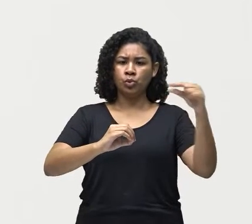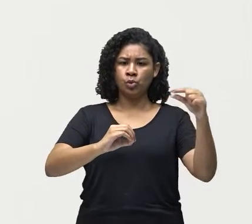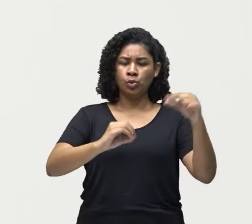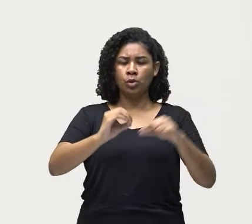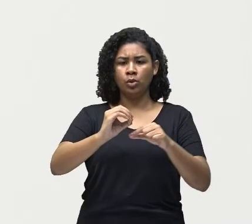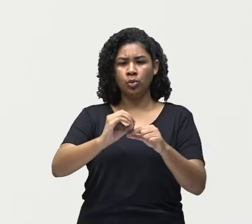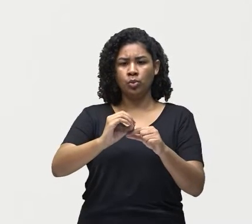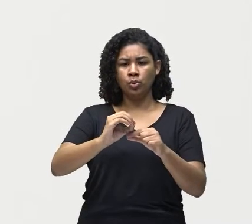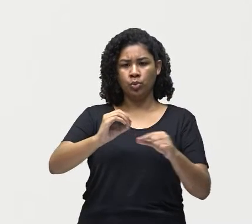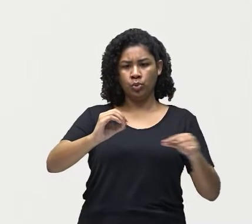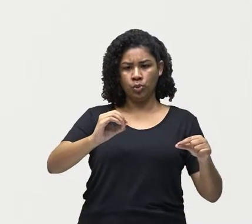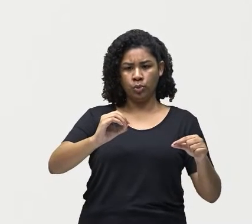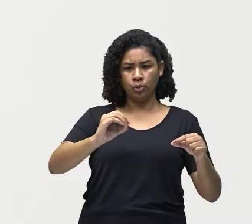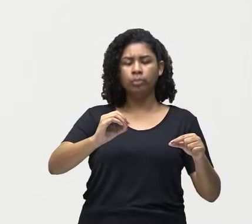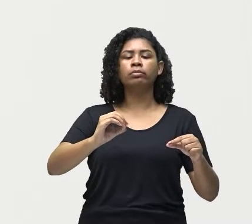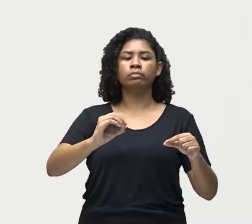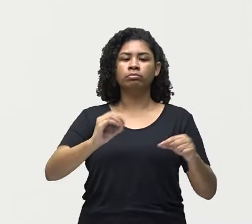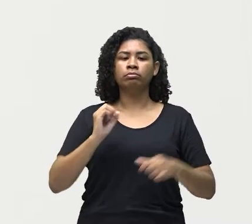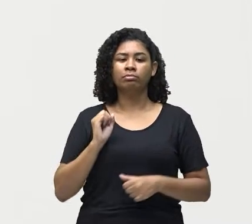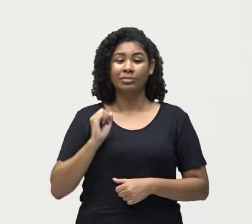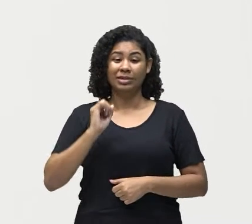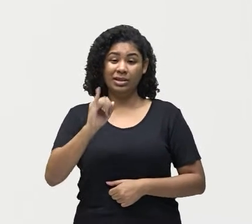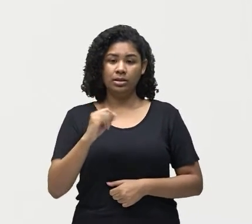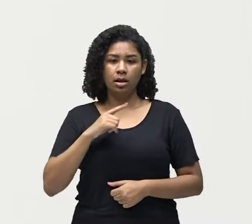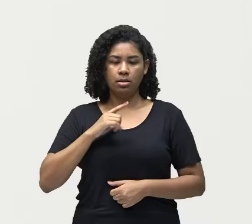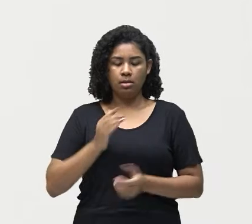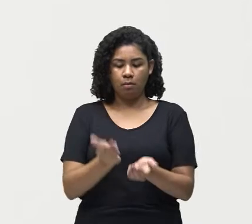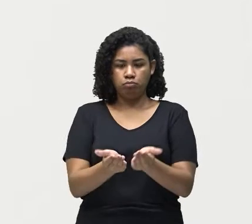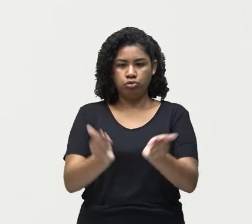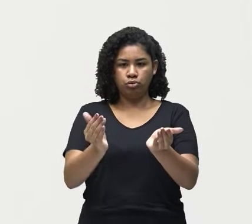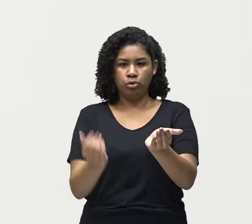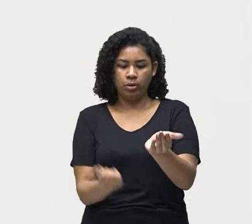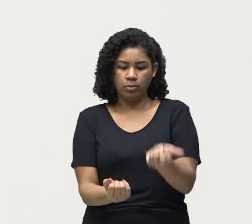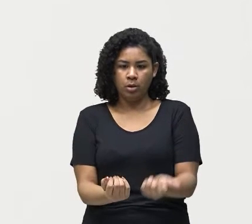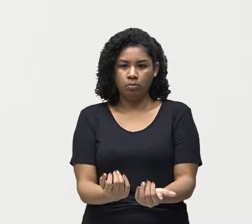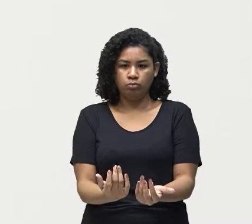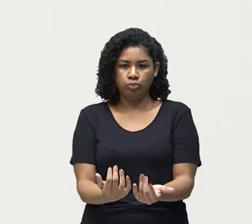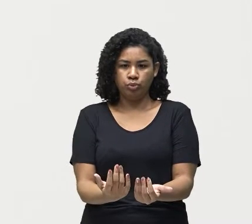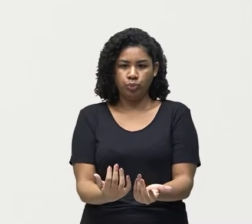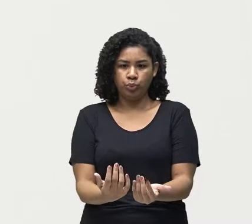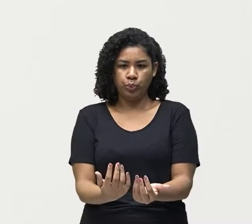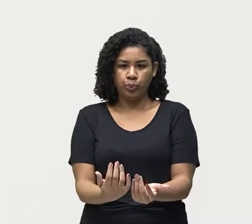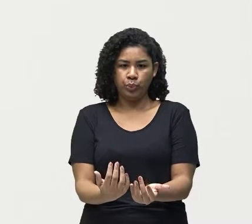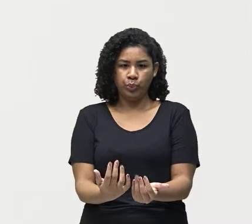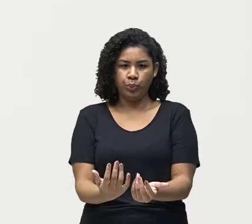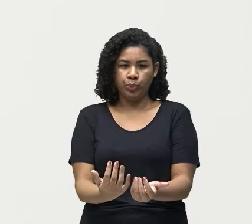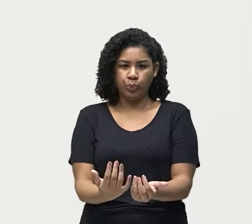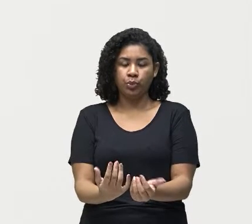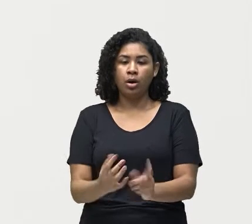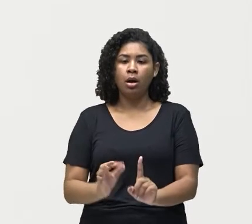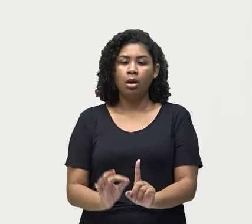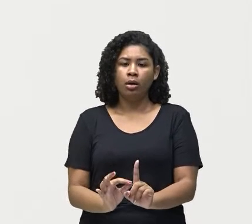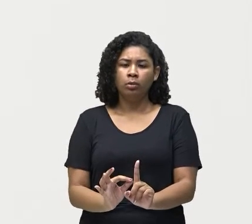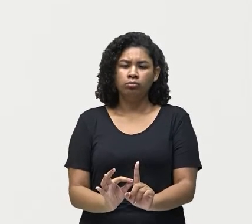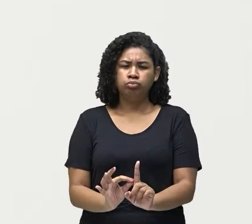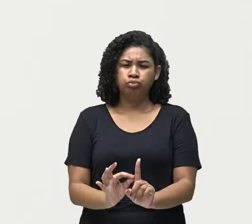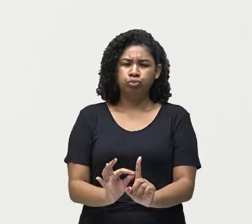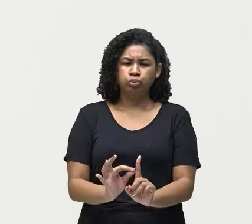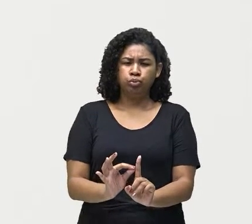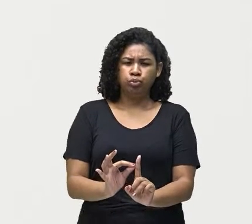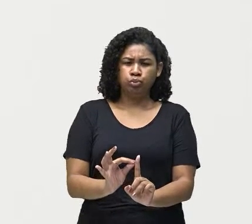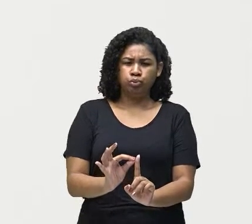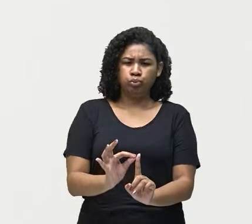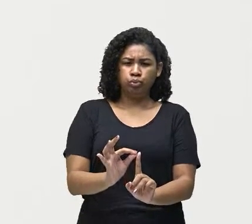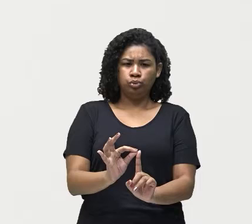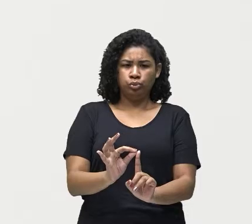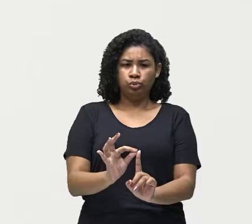o aquecimento aqui através desse fogo, o que acontece? Aumenta a temperatura. A água, ela passa